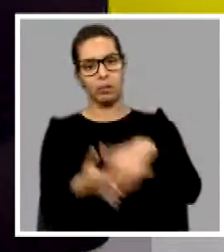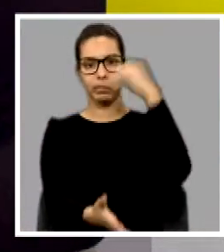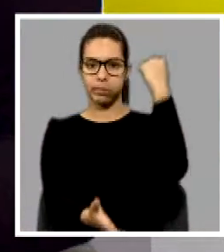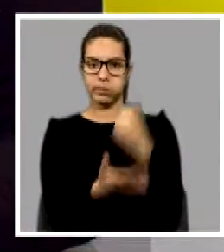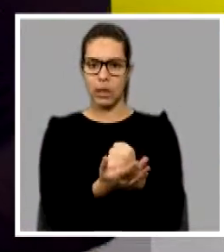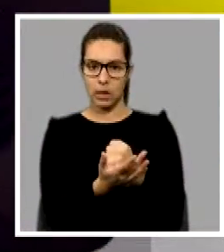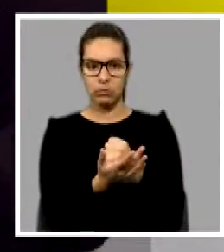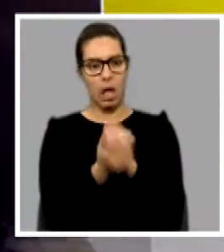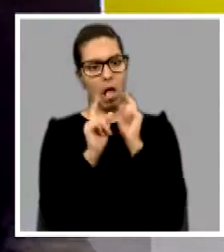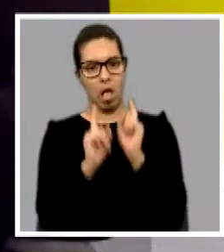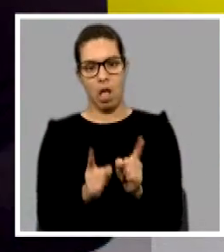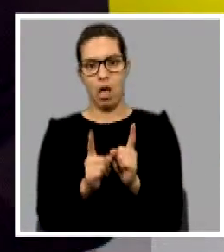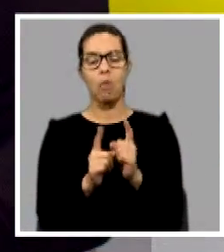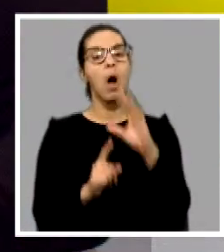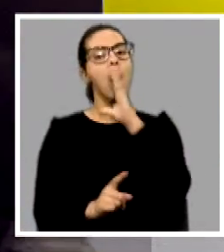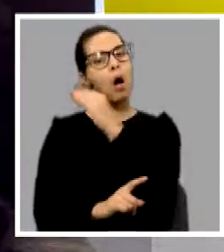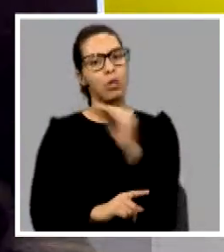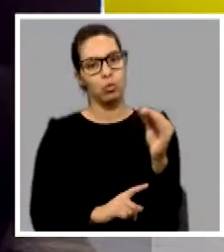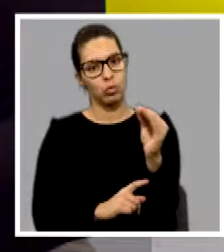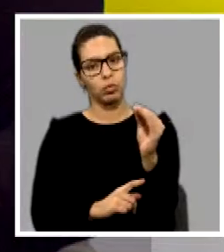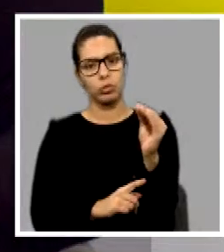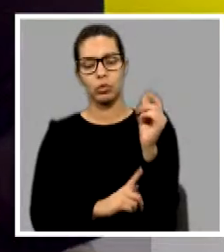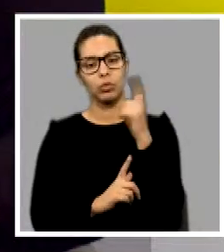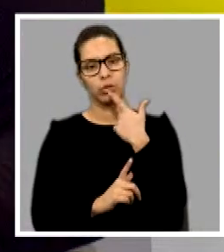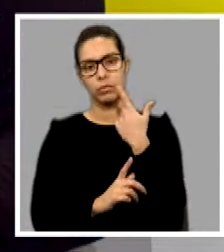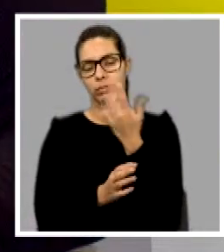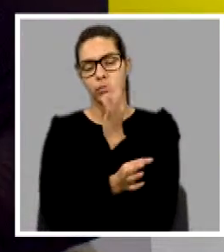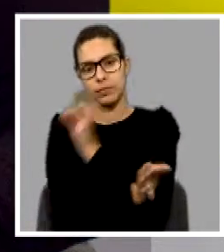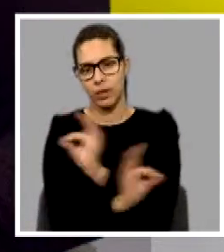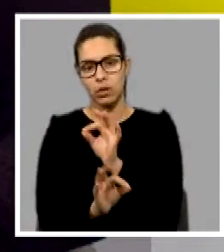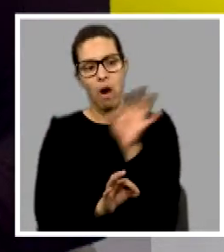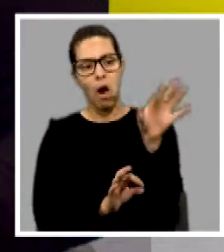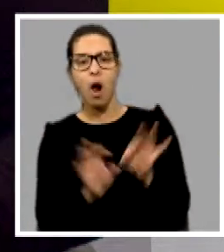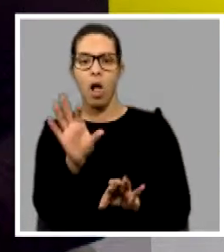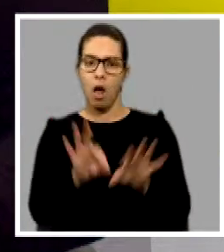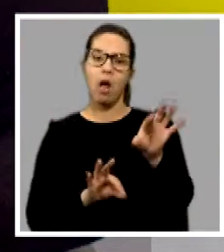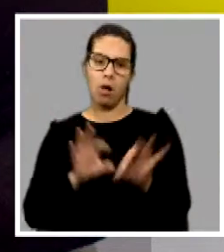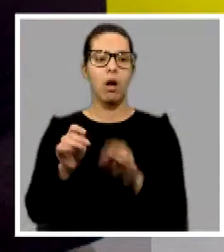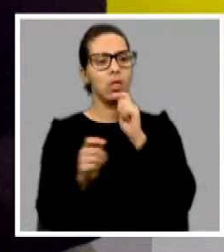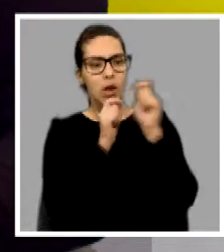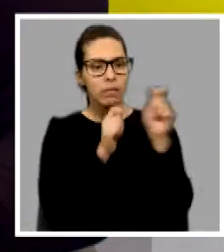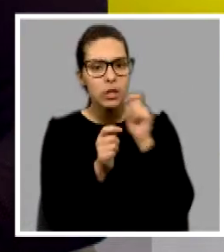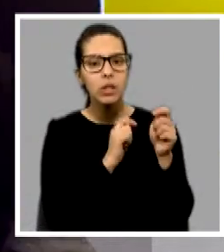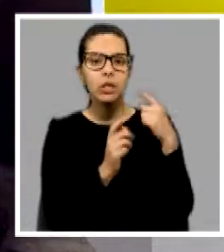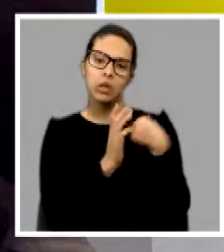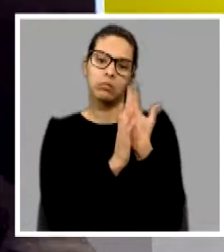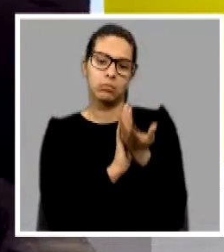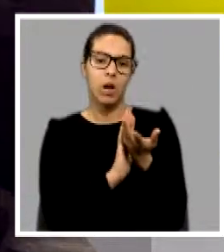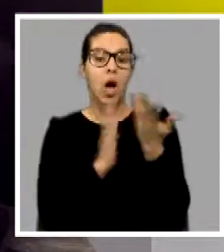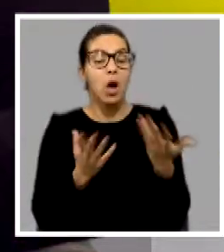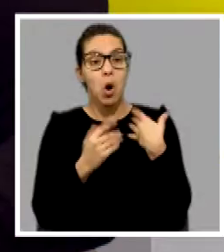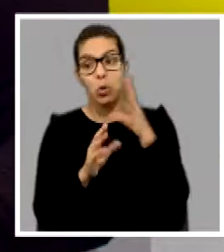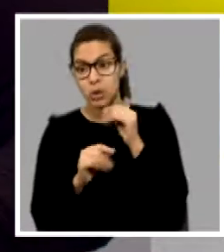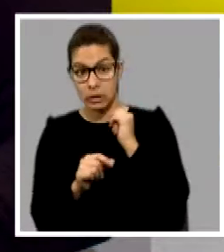quadro final e que se chegou com esta equipa e depois com os alunos, foram fantásticos. Os alunos iam sendo selecionados para entrevistas,